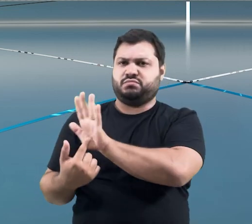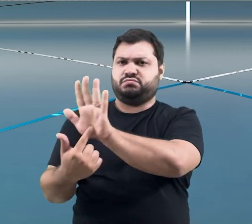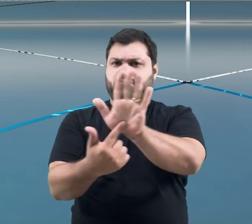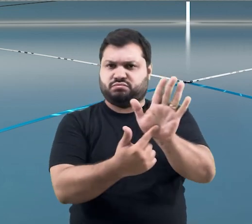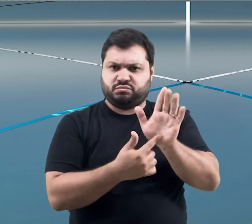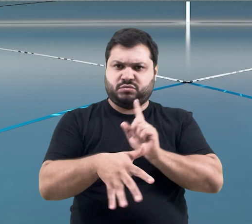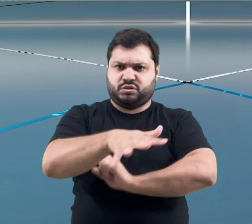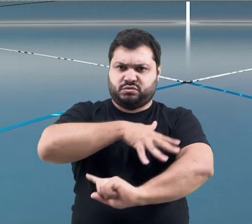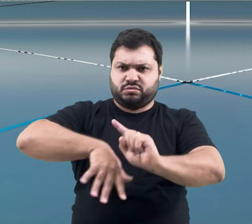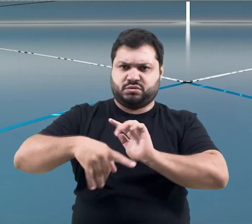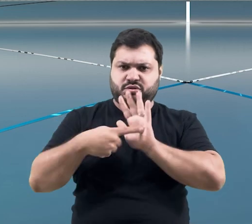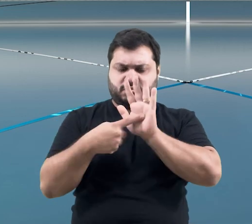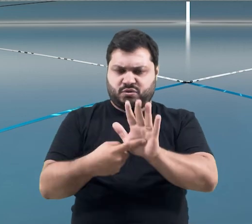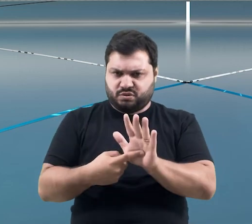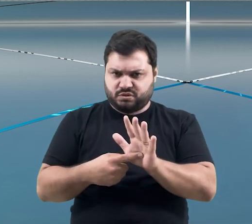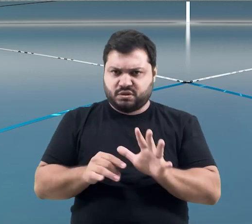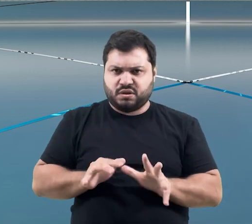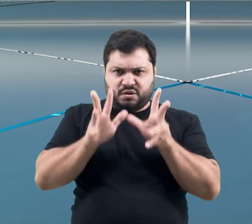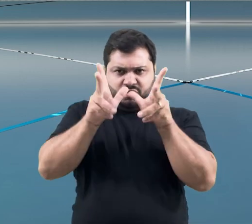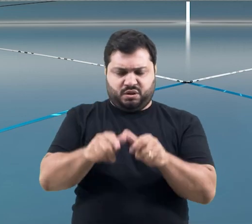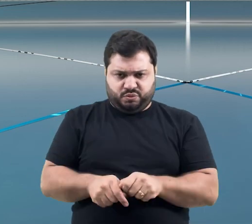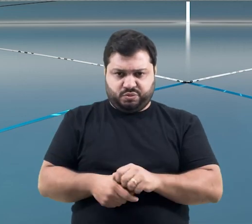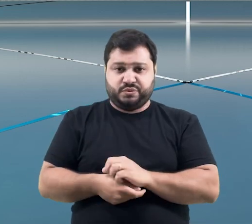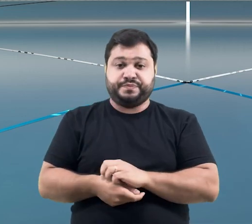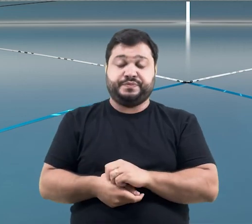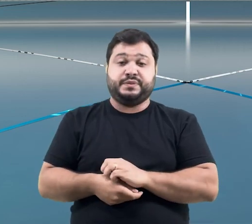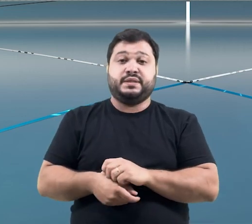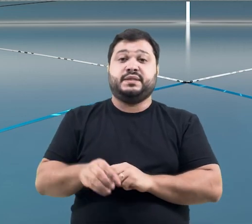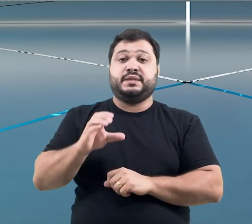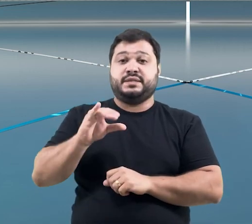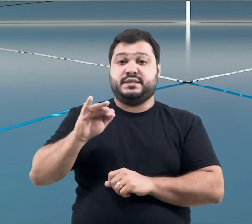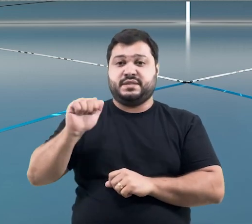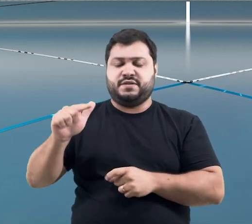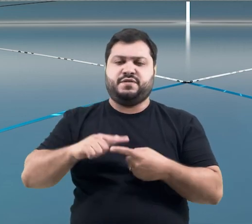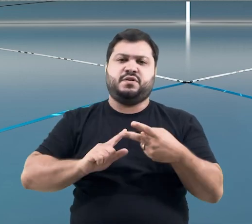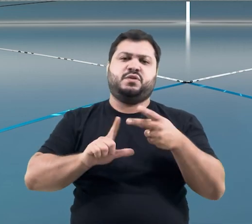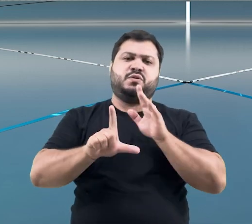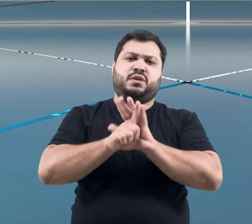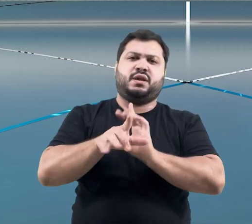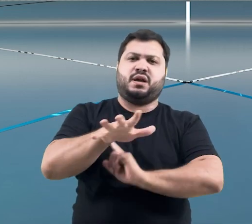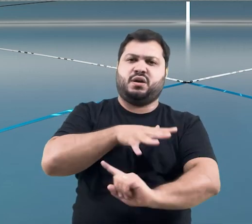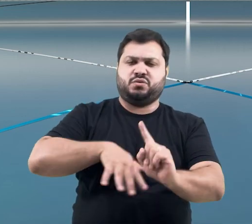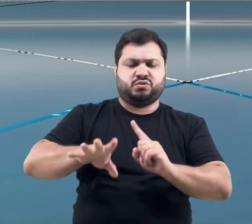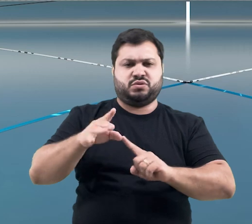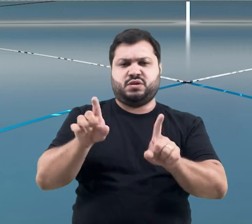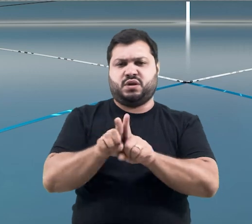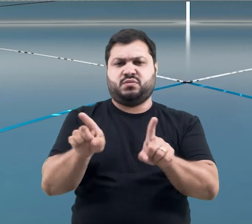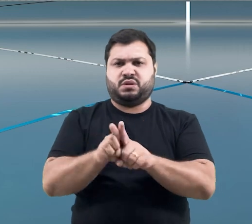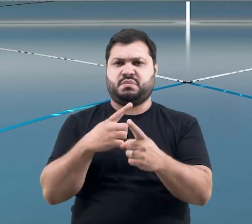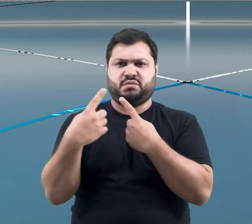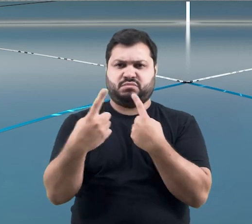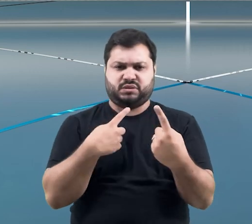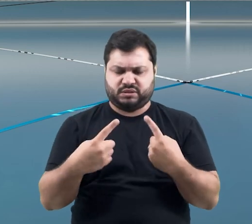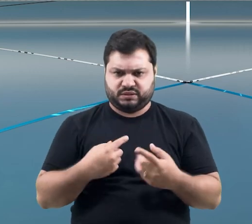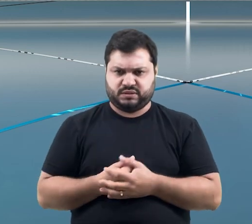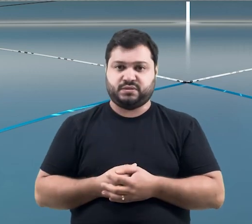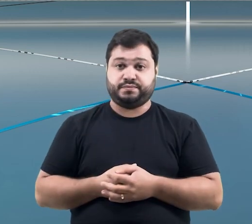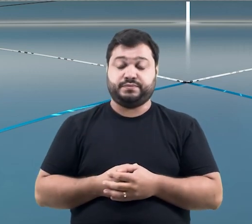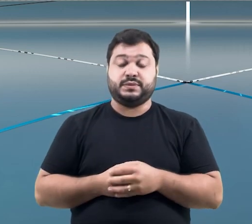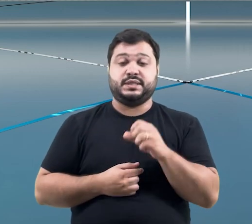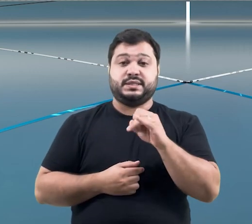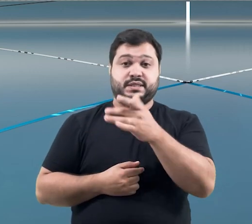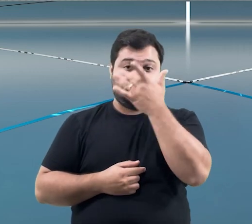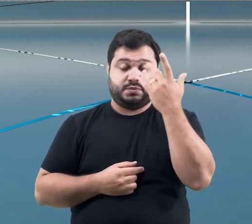a pessoa se identifica na sociedade para todos os efeitos, civis, legais, sociais ou mesmo